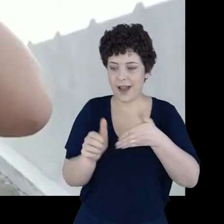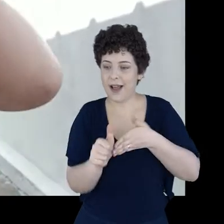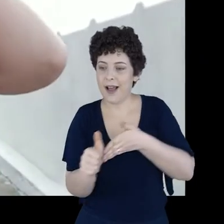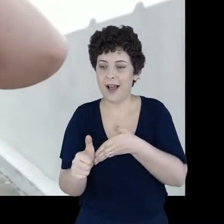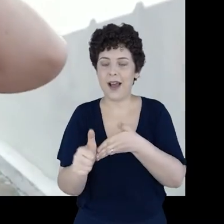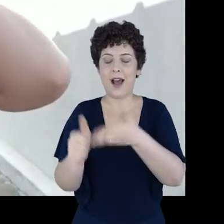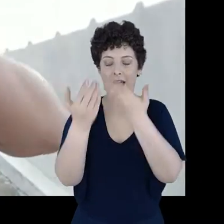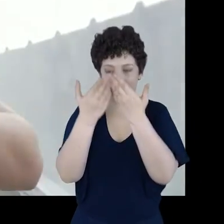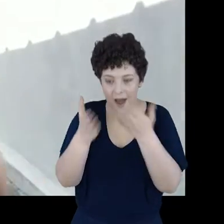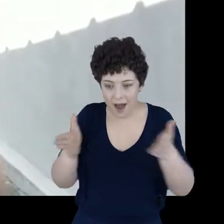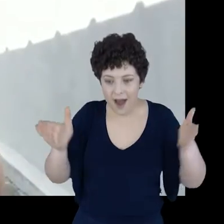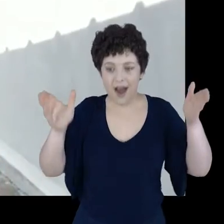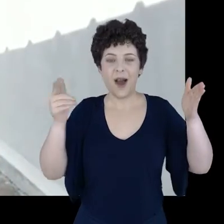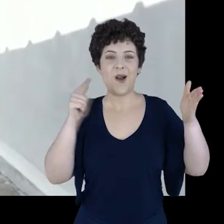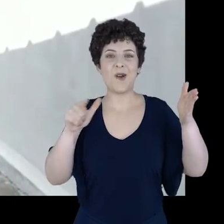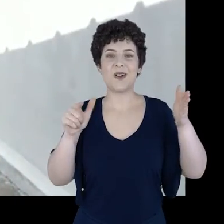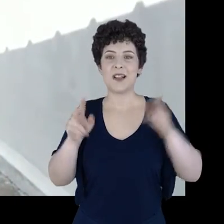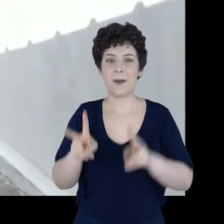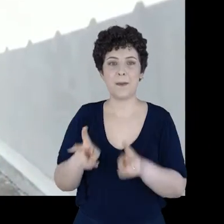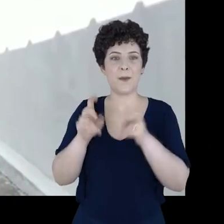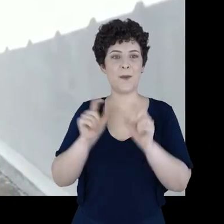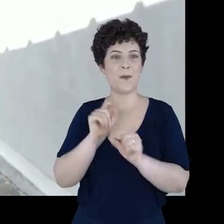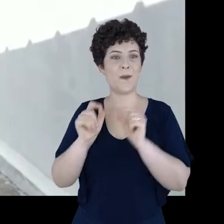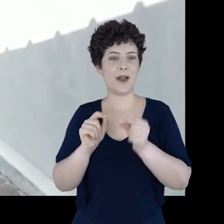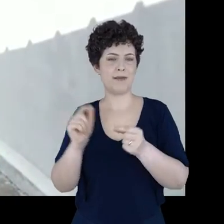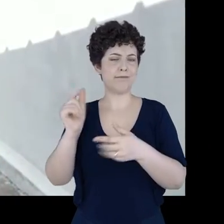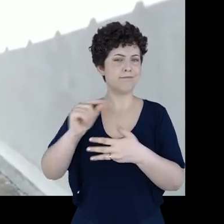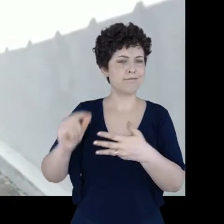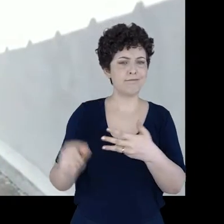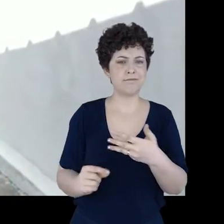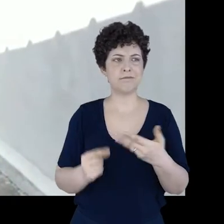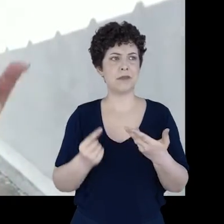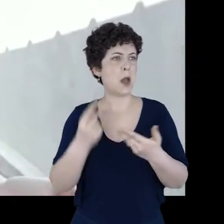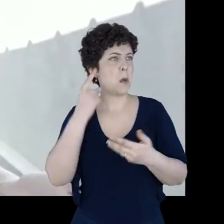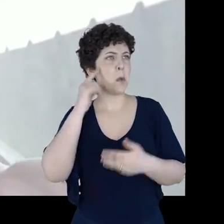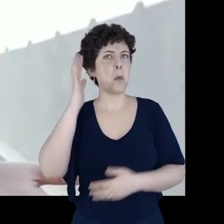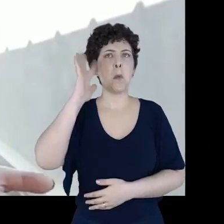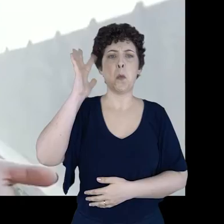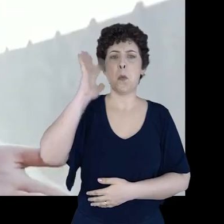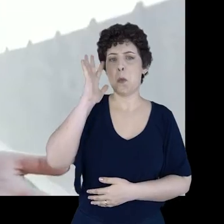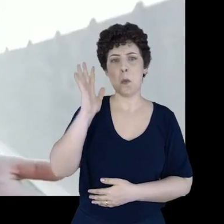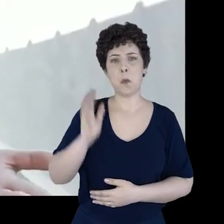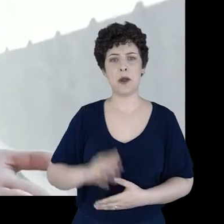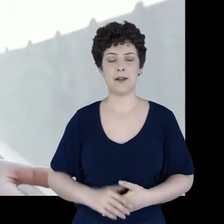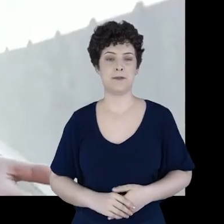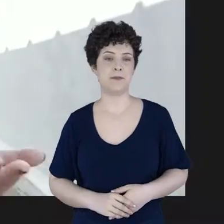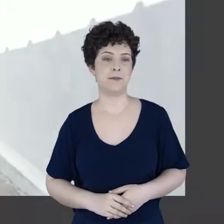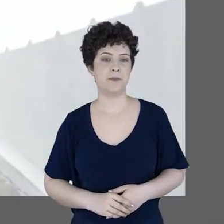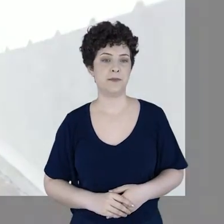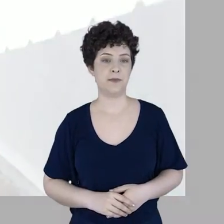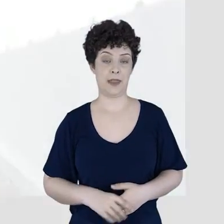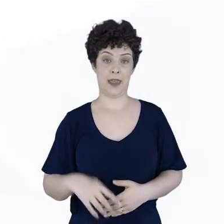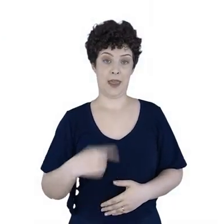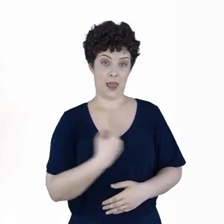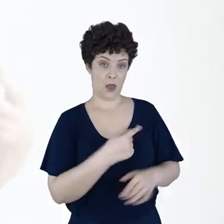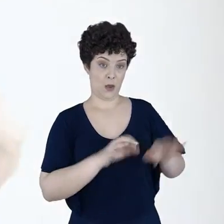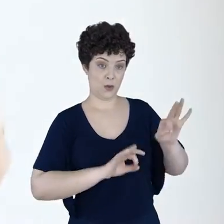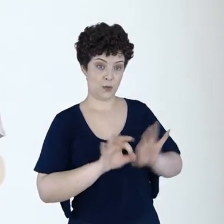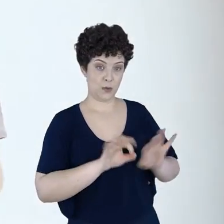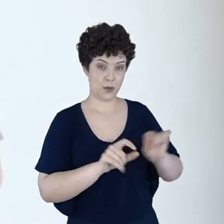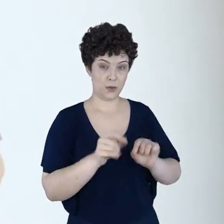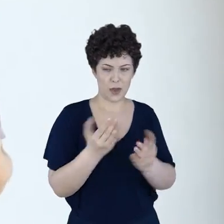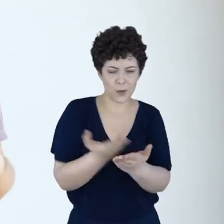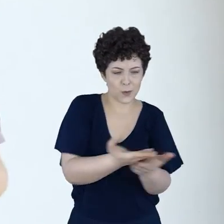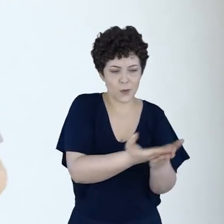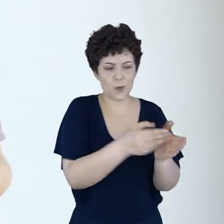guiaram por um caminho e abriram nossos olhos para questões que nem passava pela nossa cabeça. Né? Esse nosso projeto